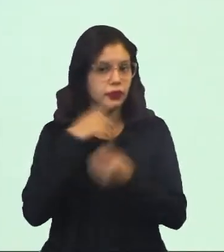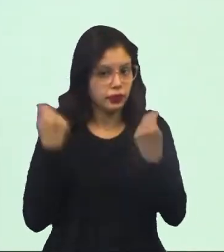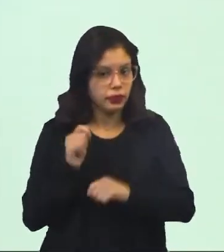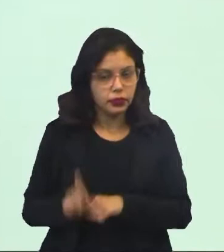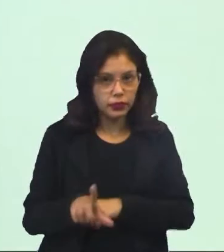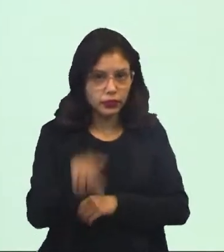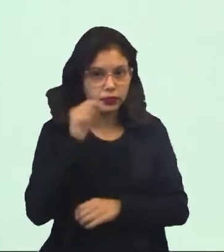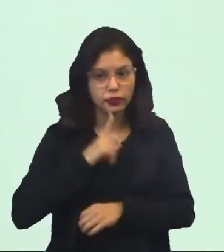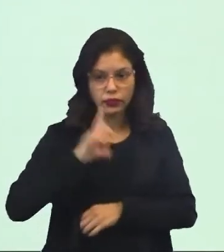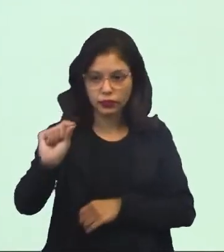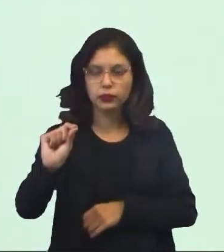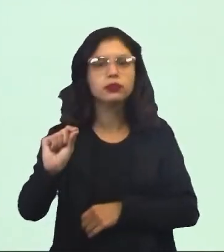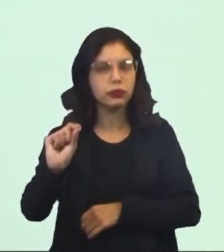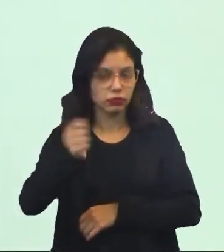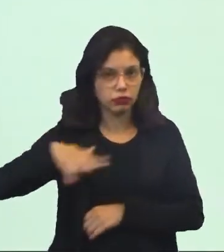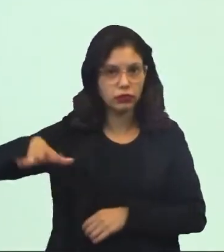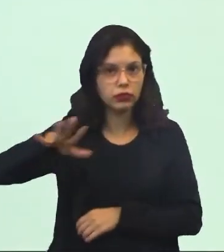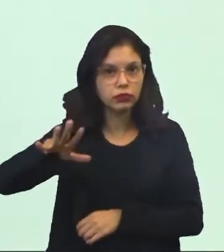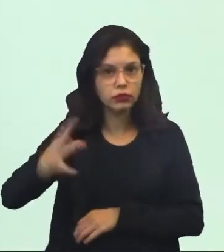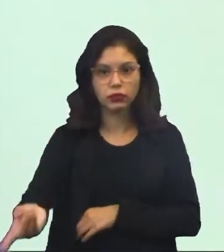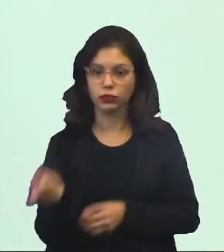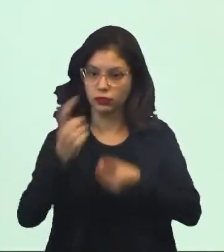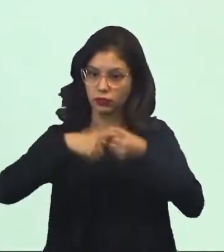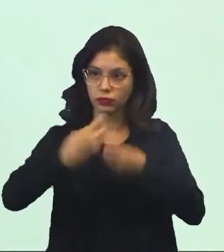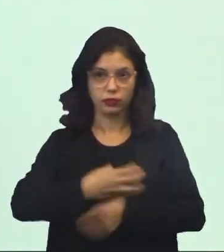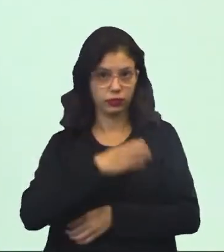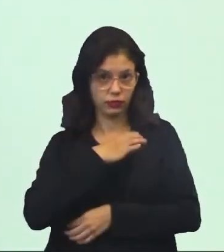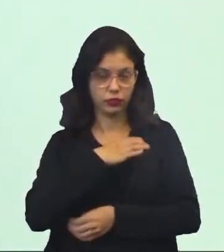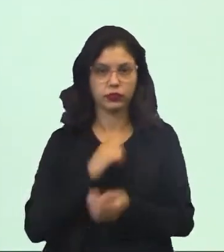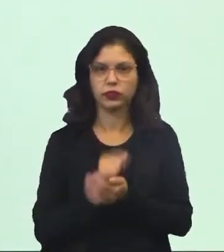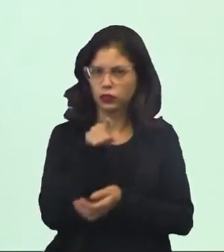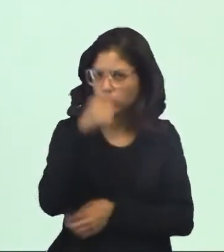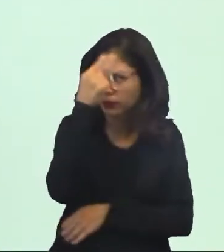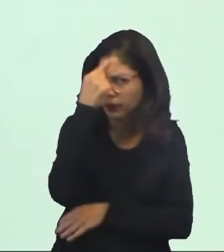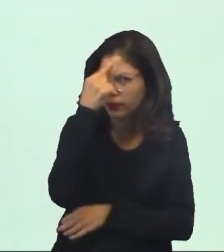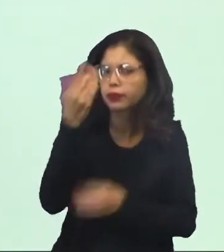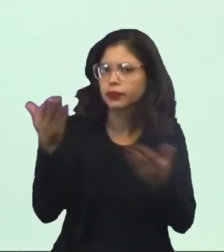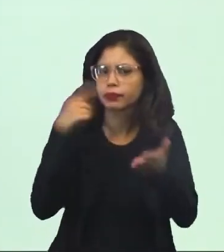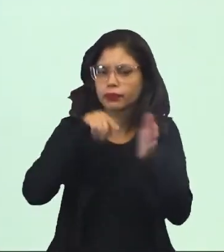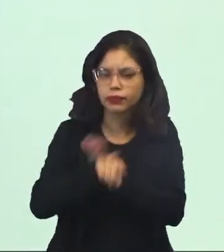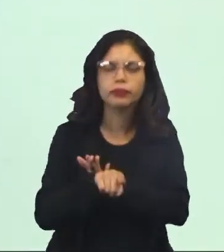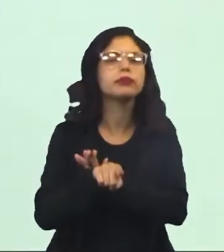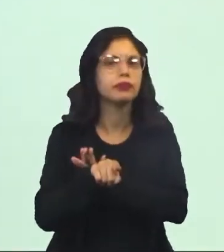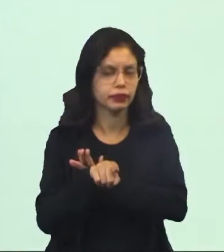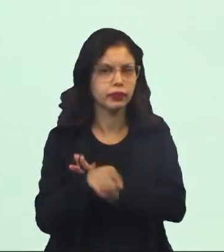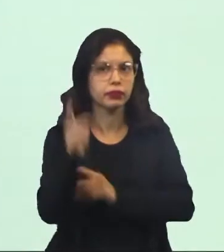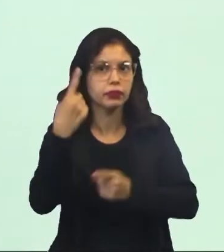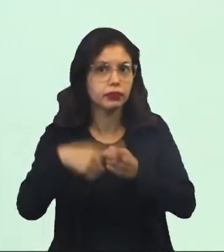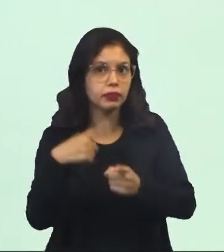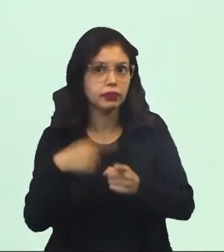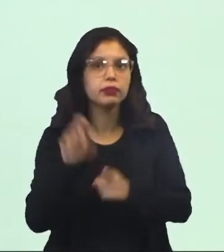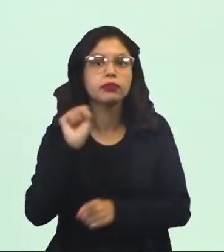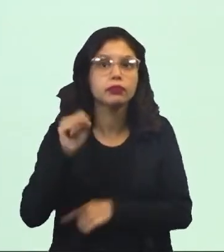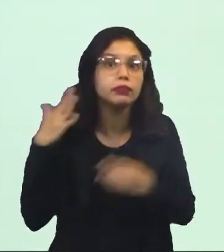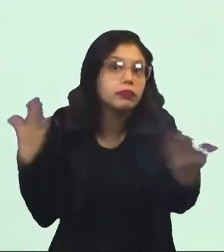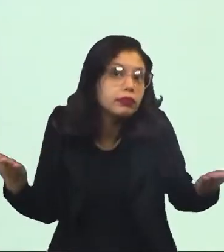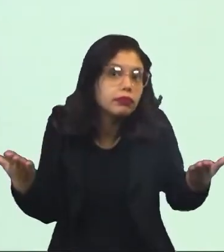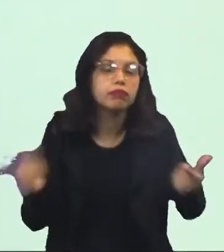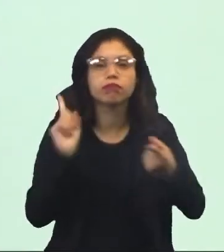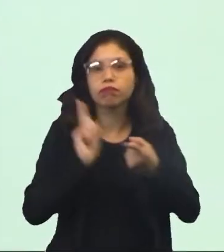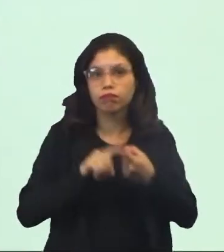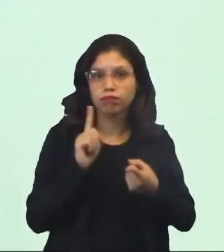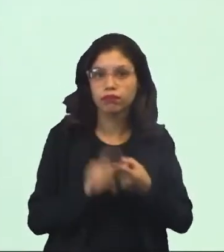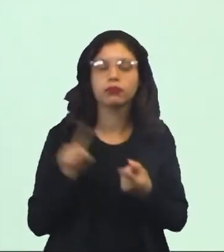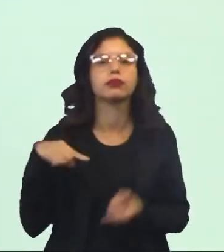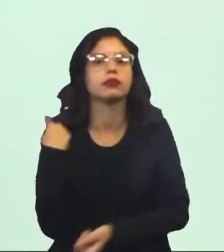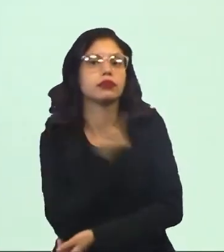decidem sair do campo e vir para a cidade? Você já parou para fazer essa pergunta? Por que será? Por que será